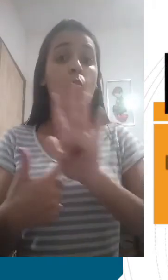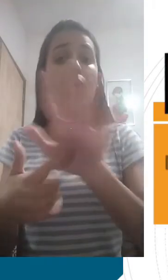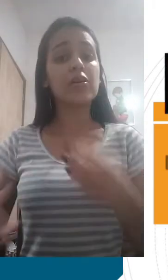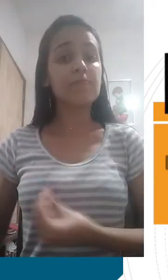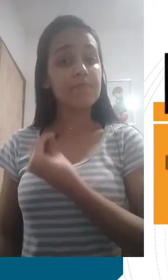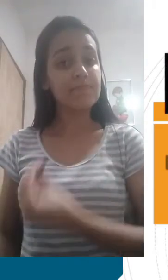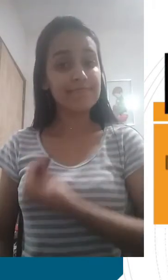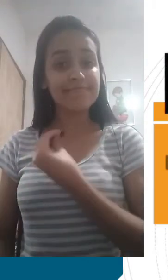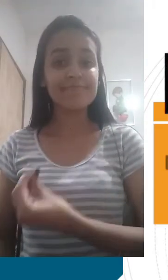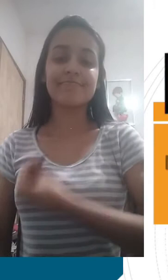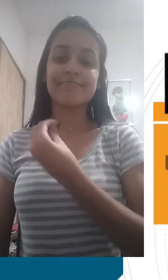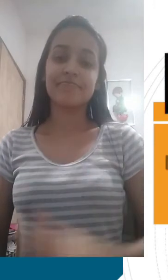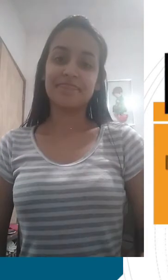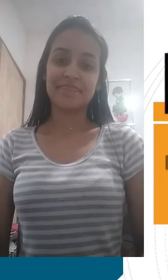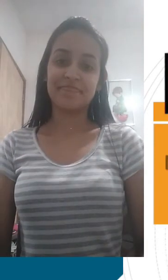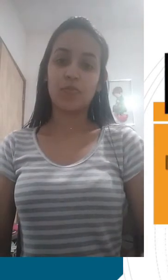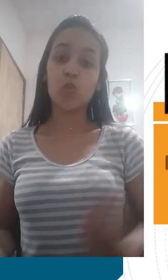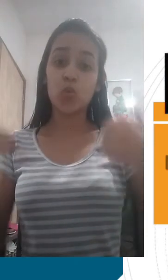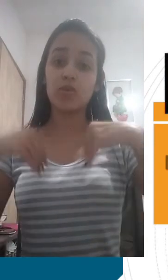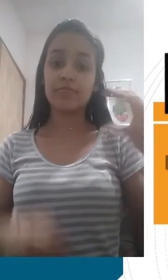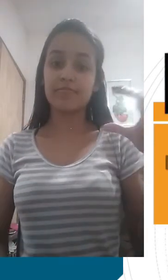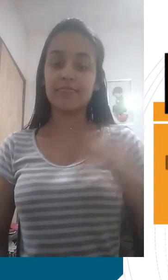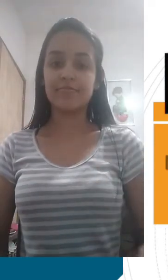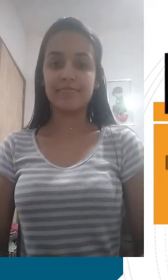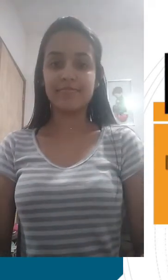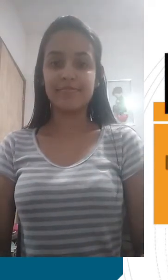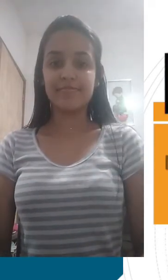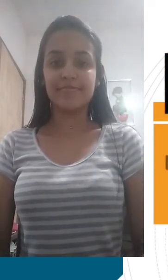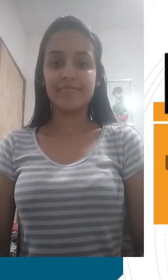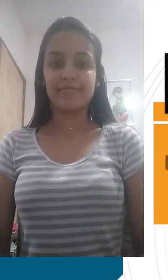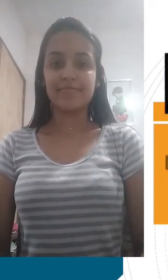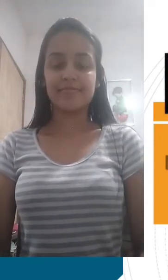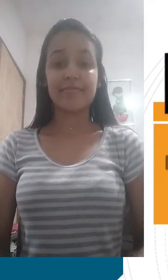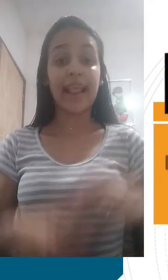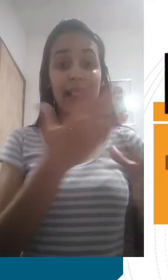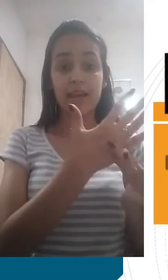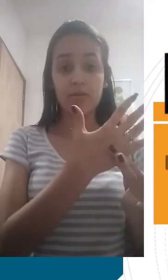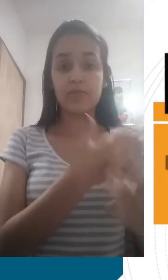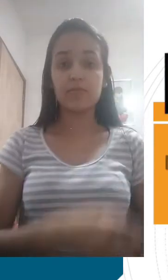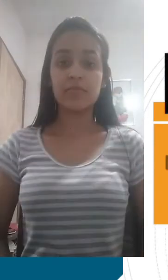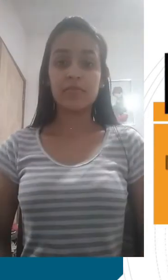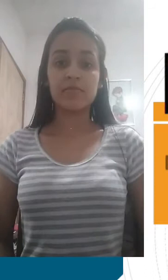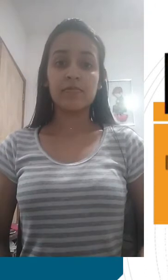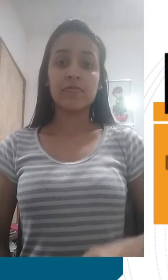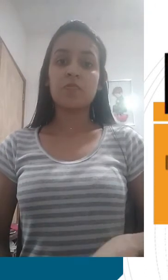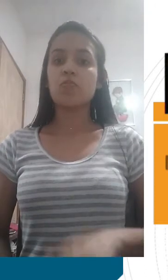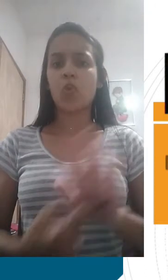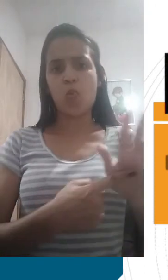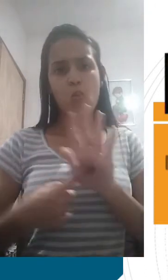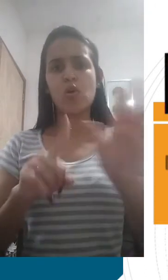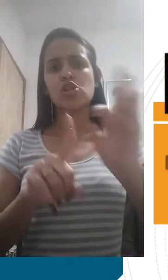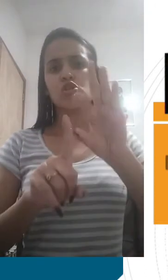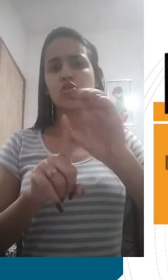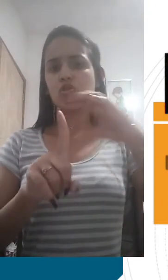meio do método científico. Realismo retrata a sociedade burguesa e